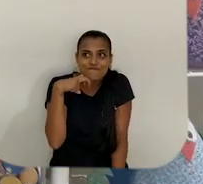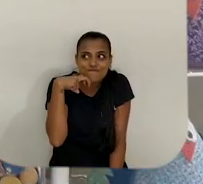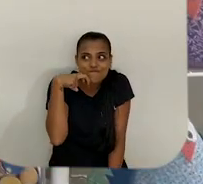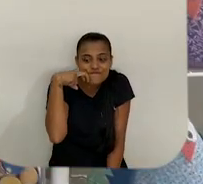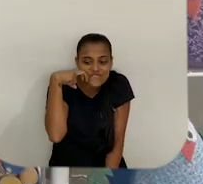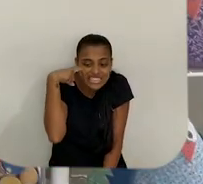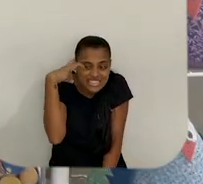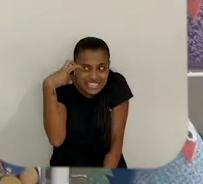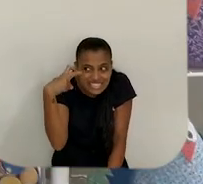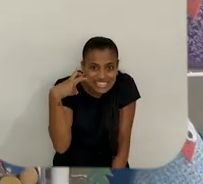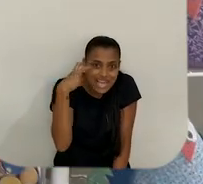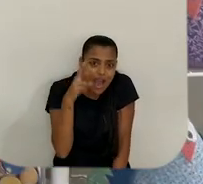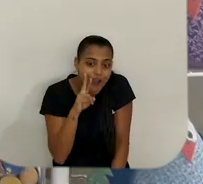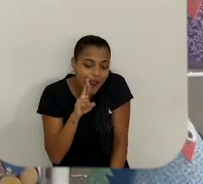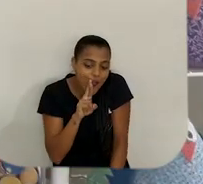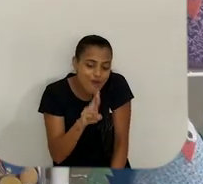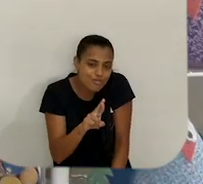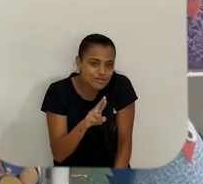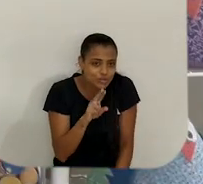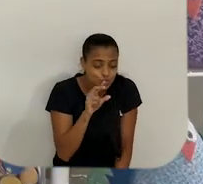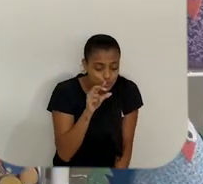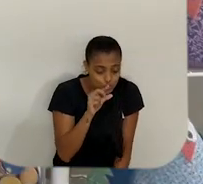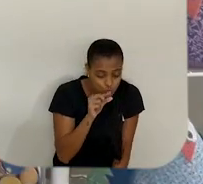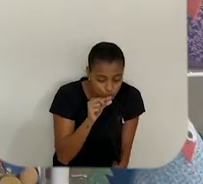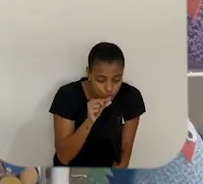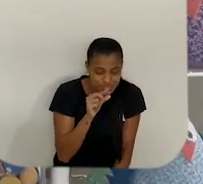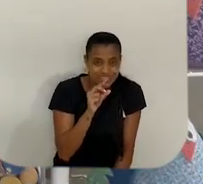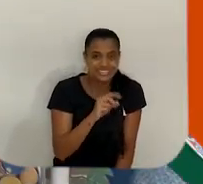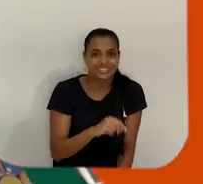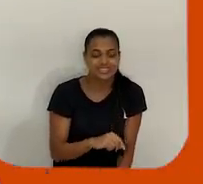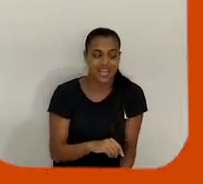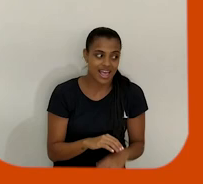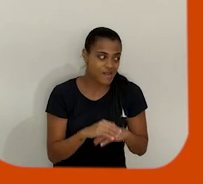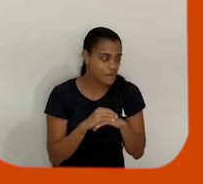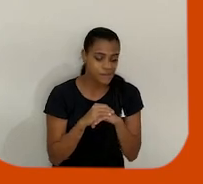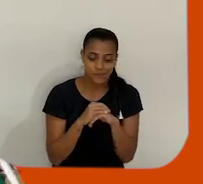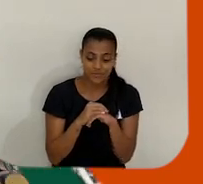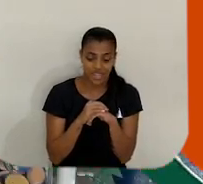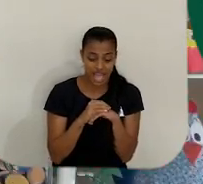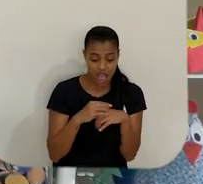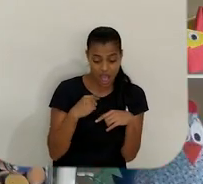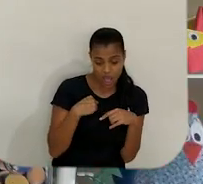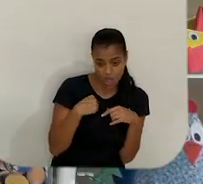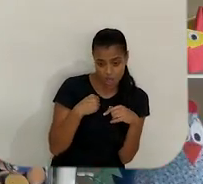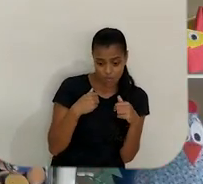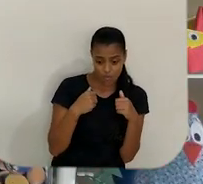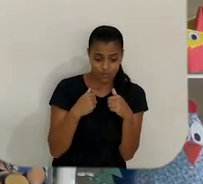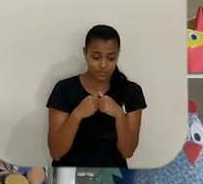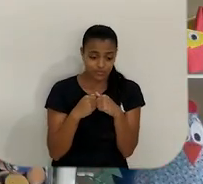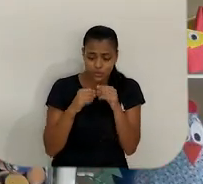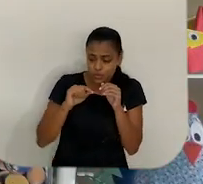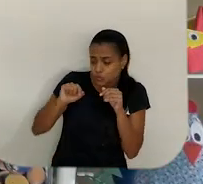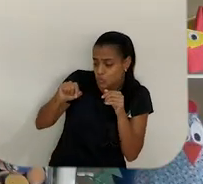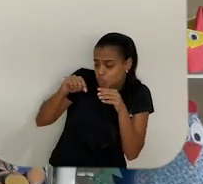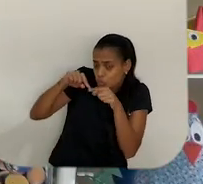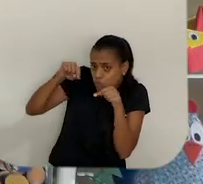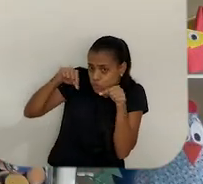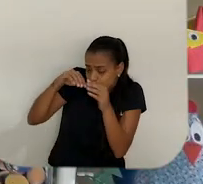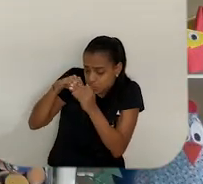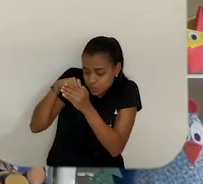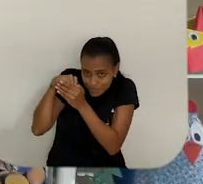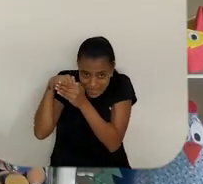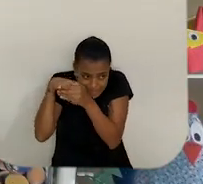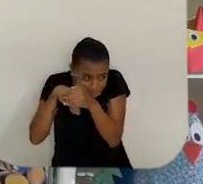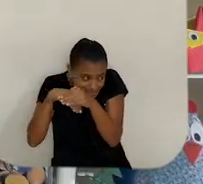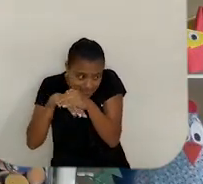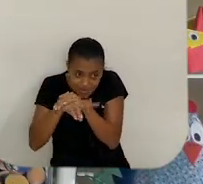Eva estava com muita vergonha e respondeu baixinho a eu não fico muito